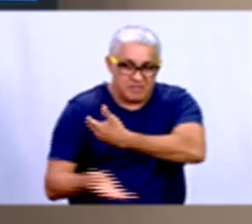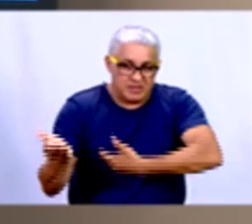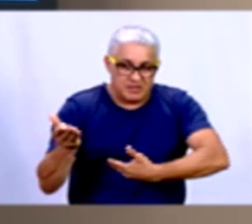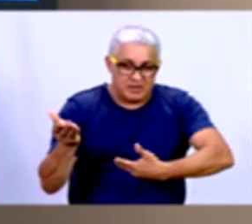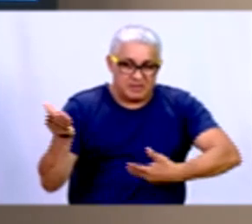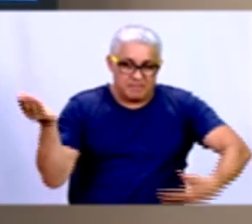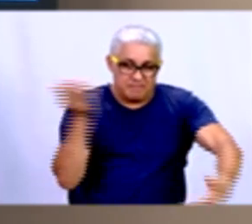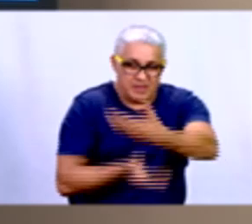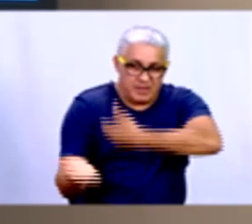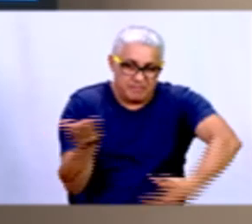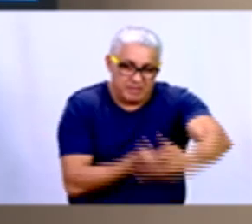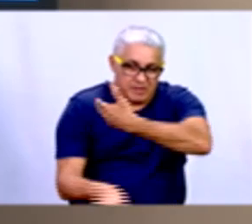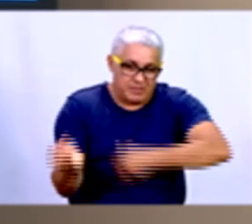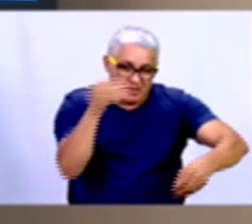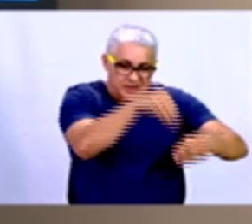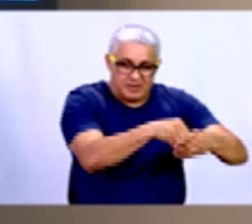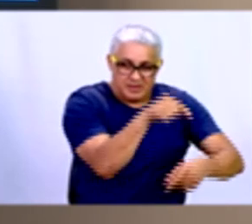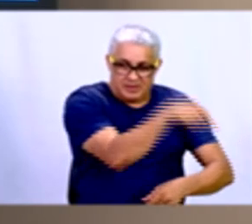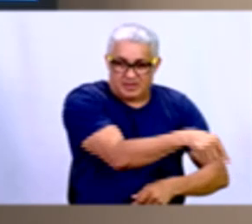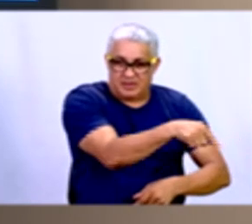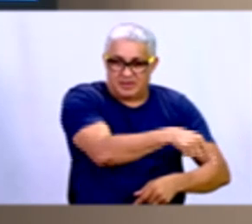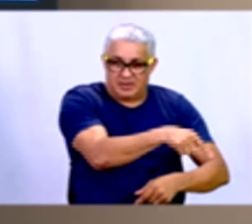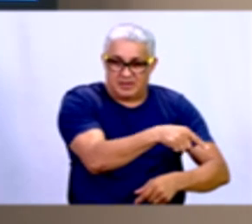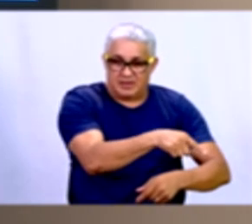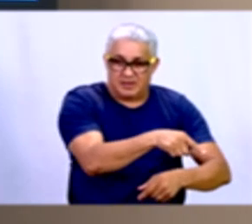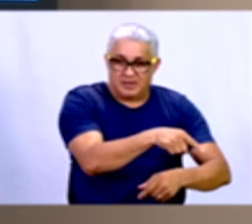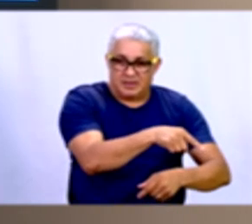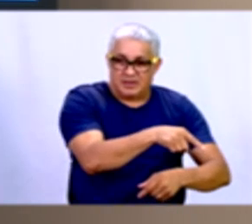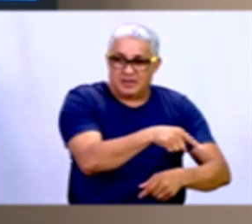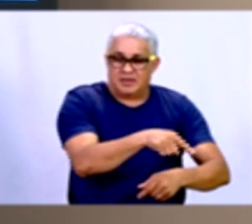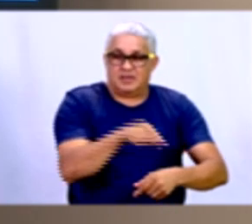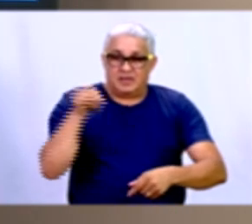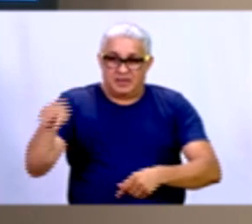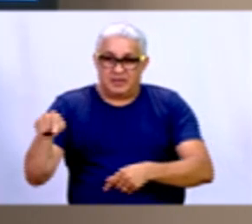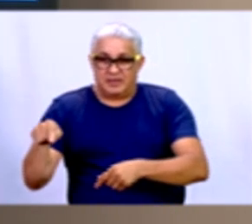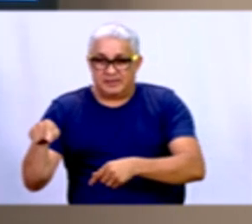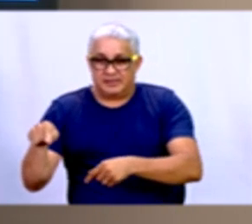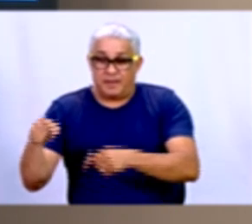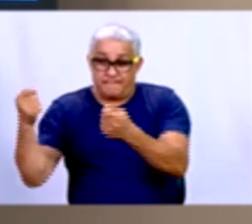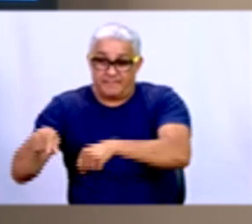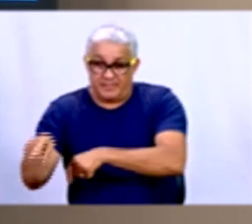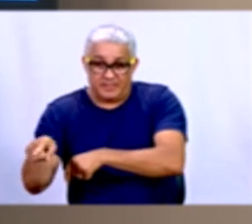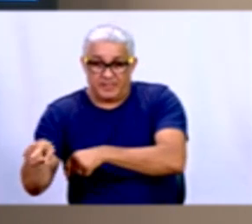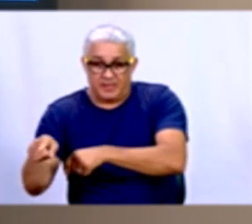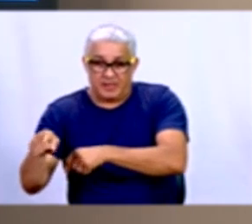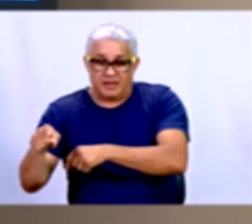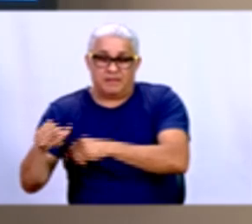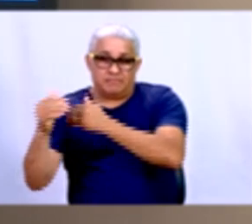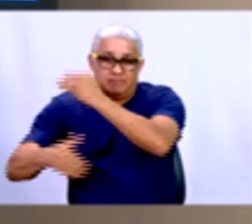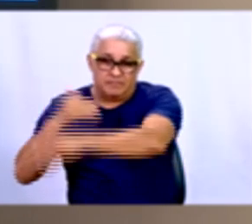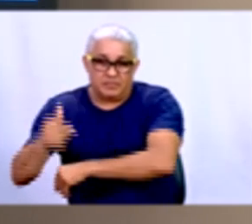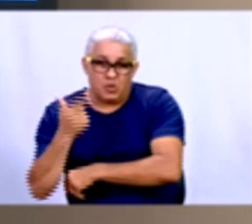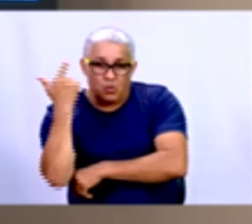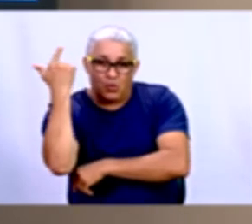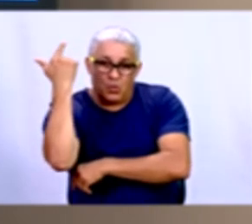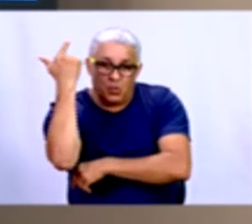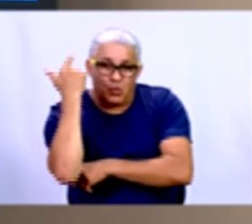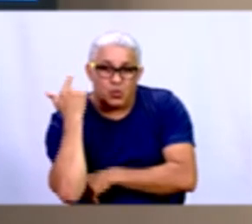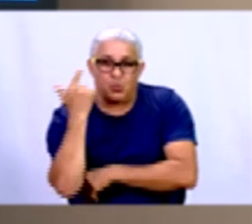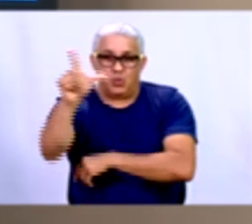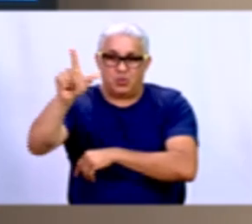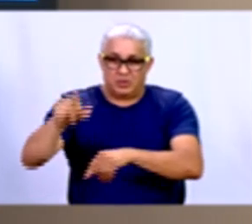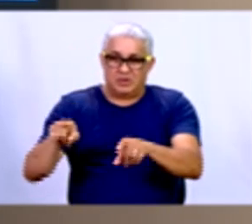processar todas as informações que estão ali dentro. Então ele transfere uma parte dessa necessidade de processamento para outras redes e essas